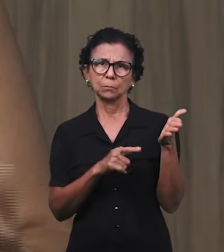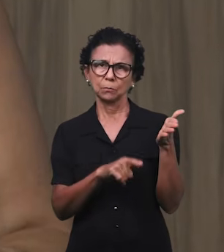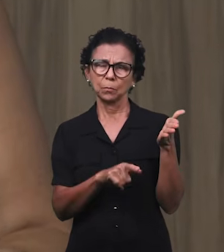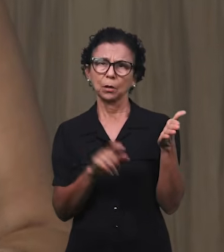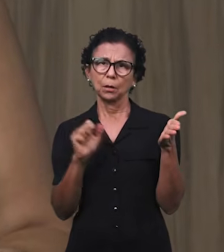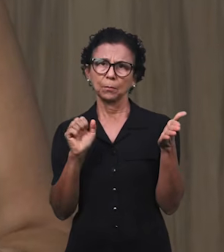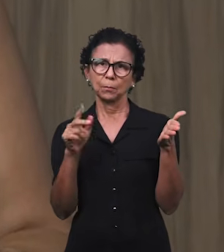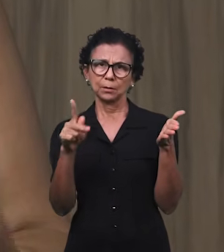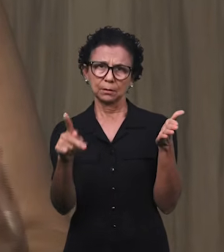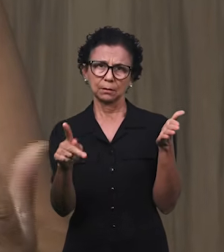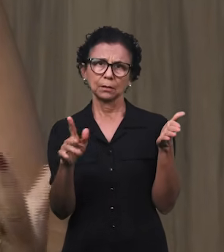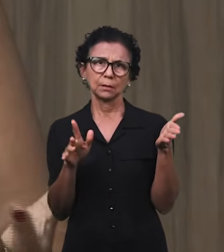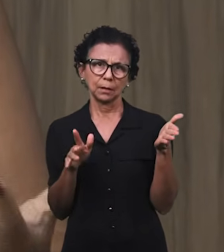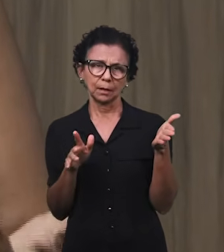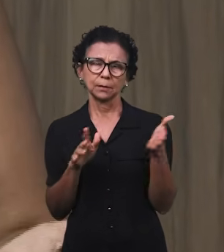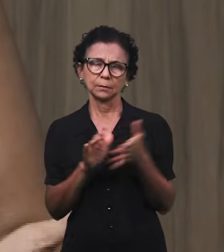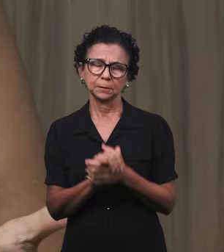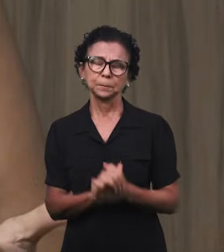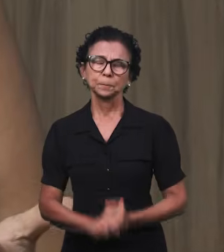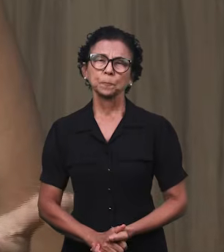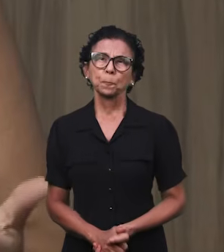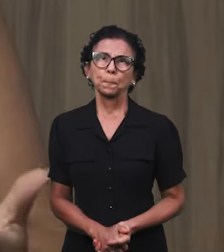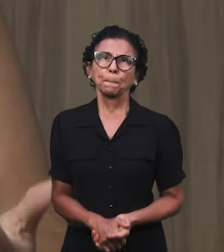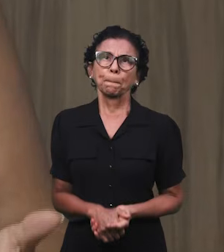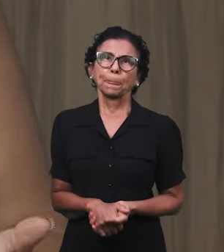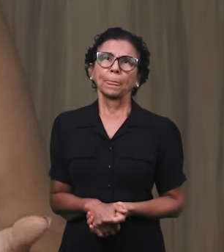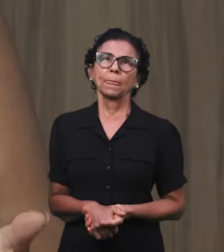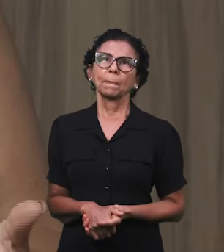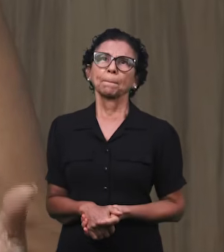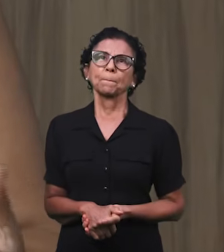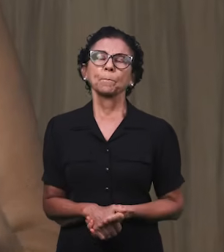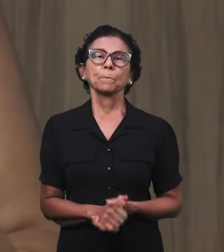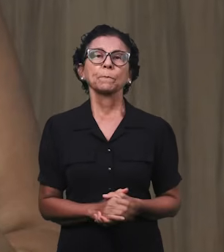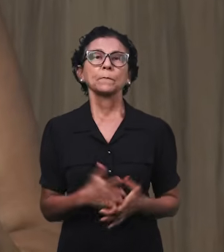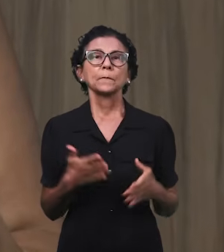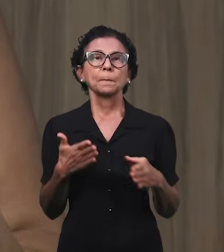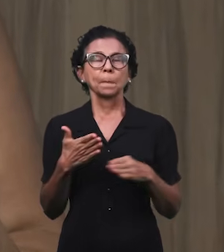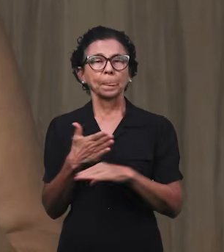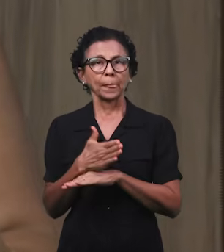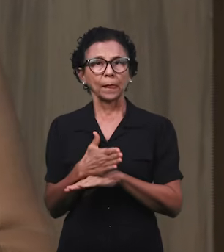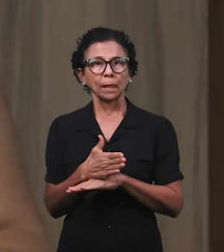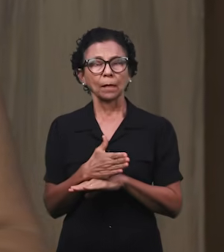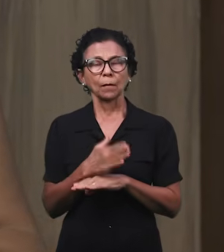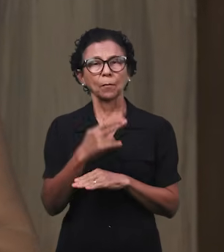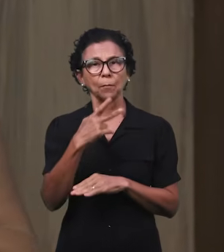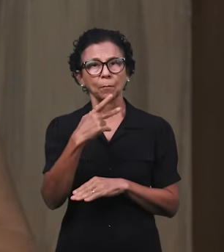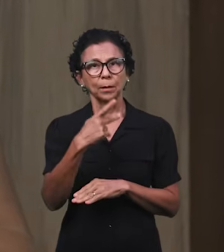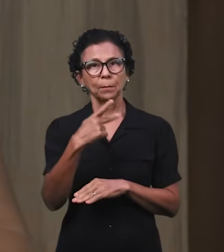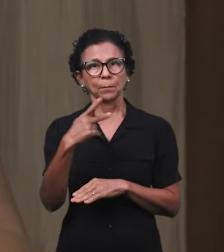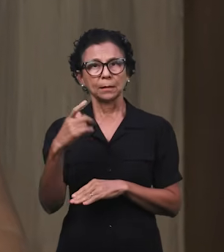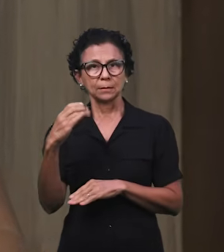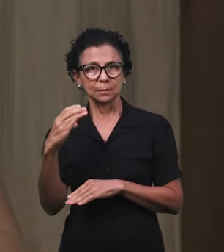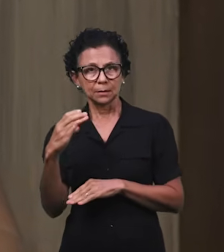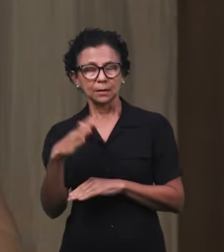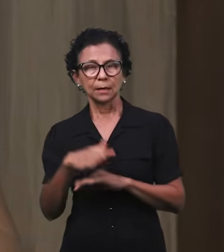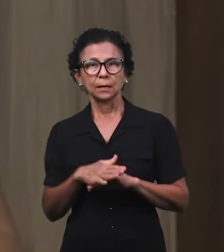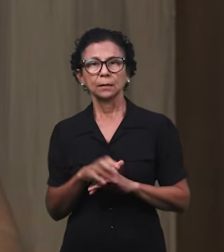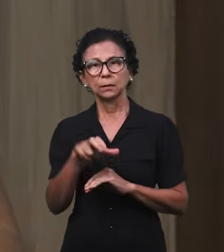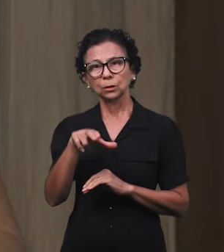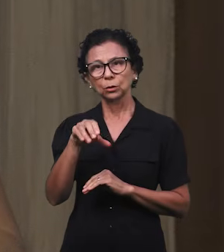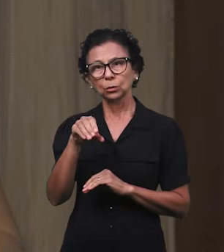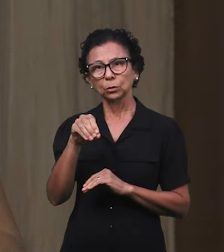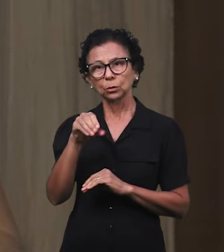previdenciário, né? E não só o previdenciário, pode ser você ter acesso ao BPC, LOAS, estabelecido na lei LOAS,